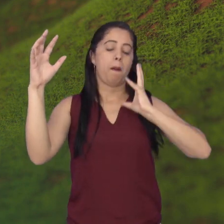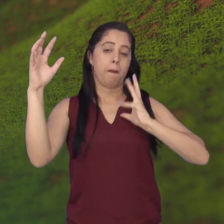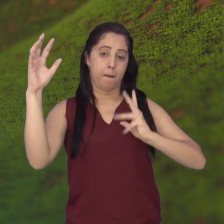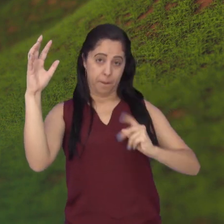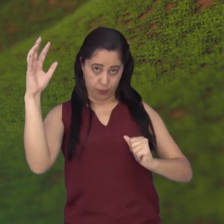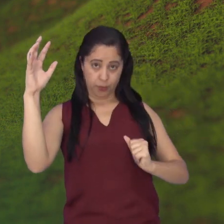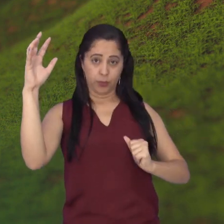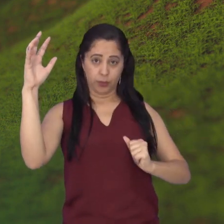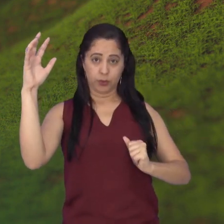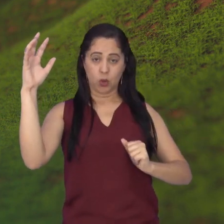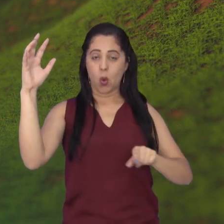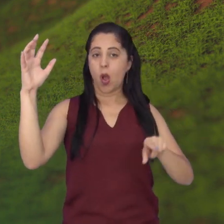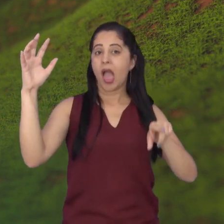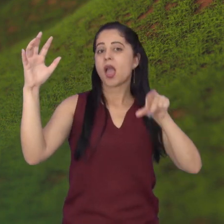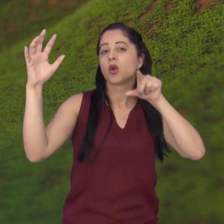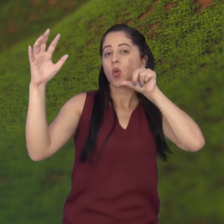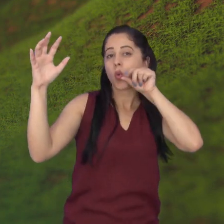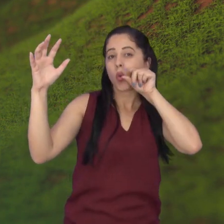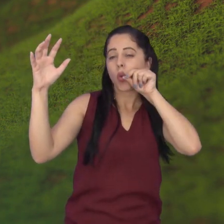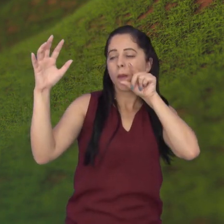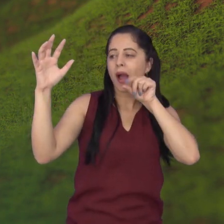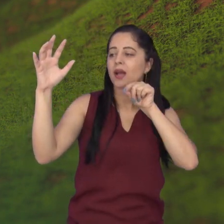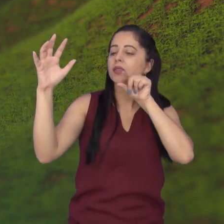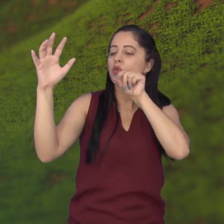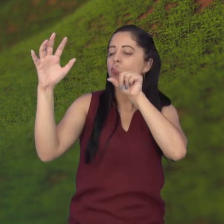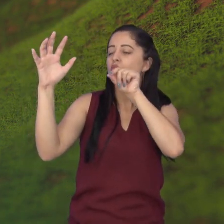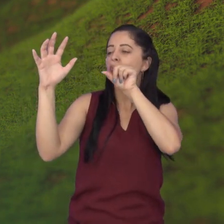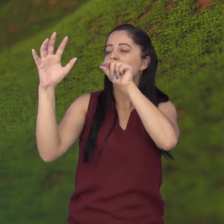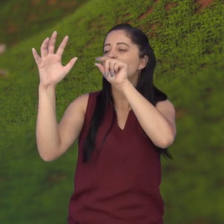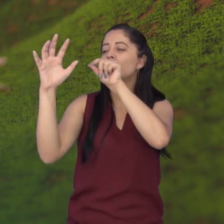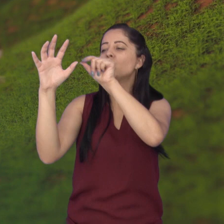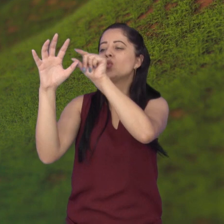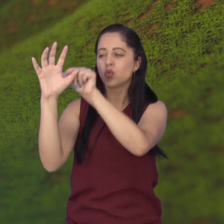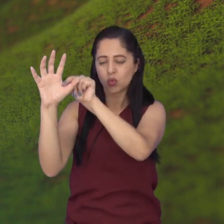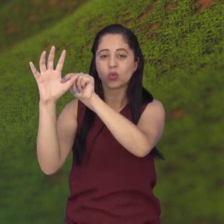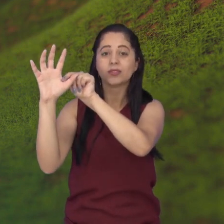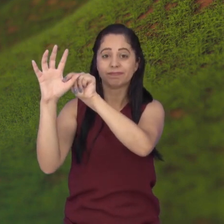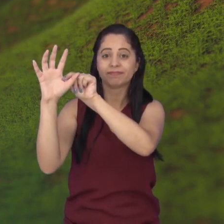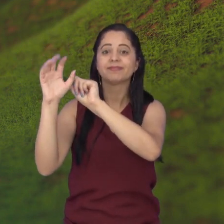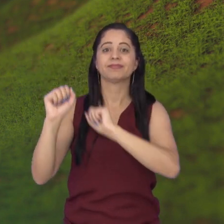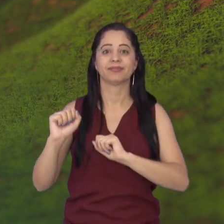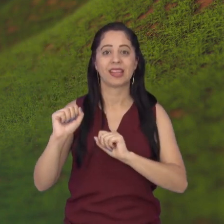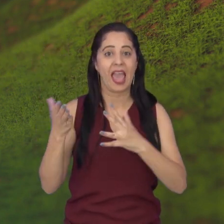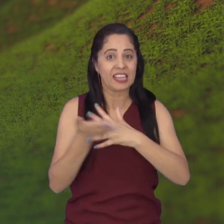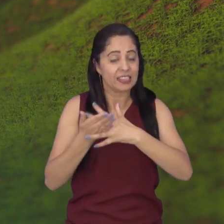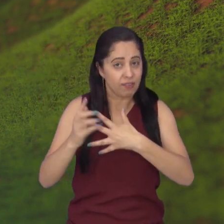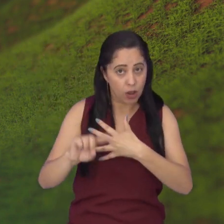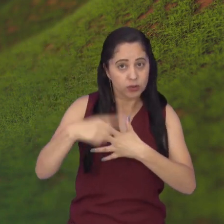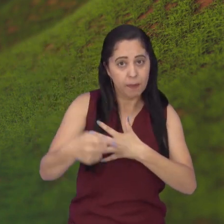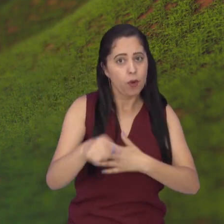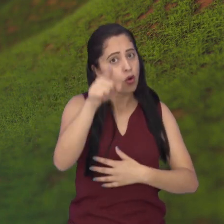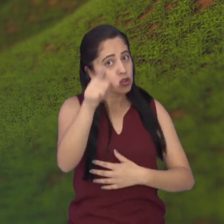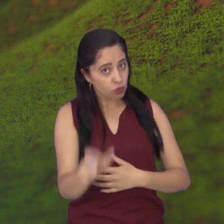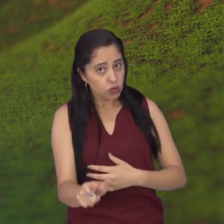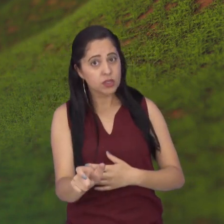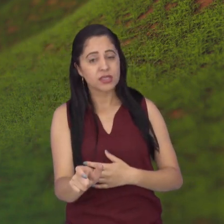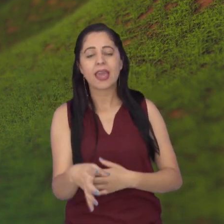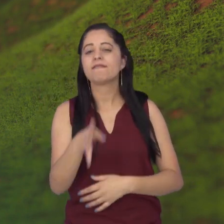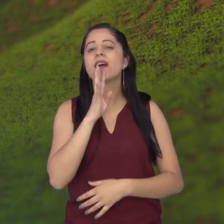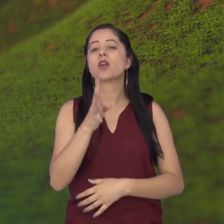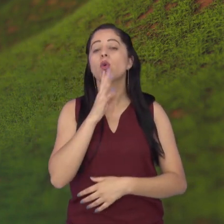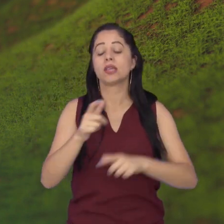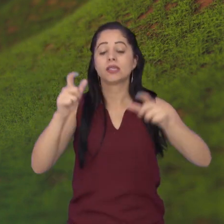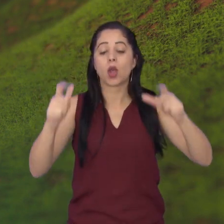o vento, contribuíram com a umidade do ar, além de abrigar pássaros e outros animais. Na volta do intervalo, você